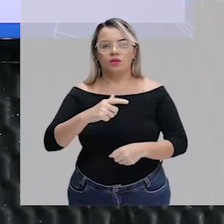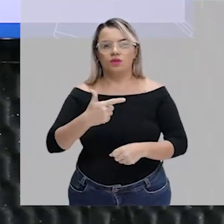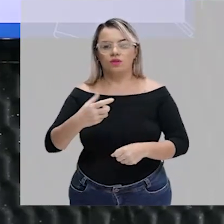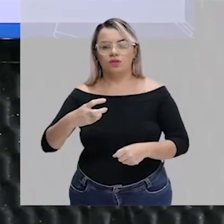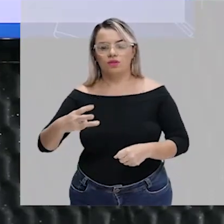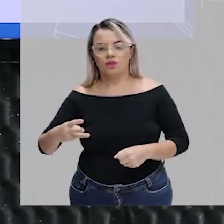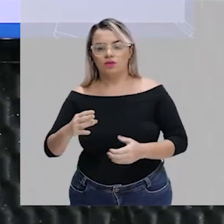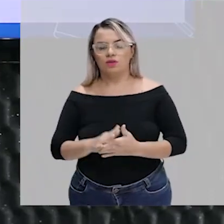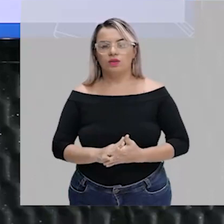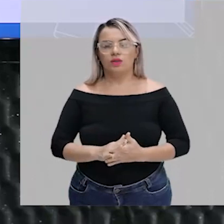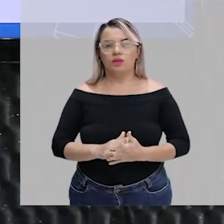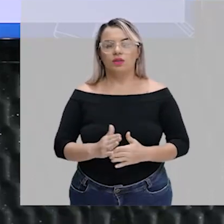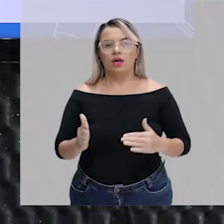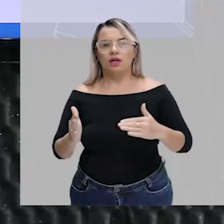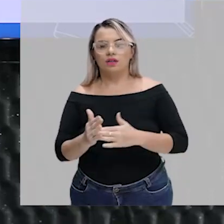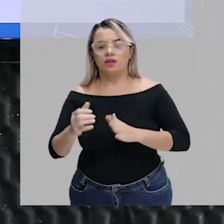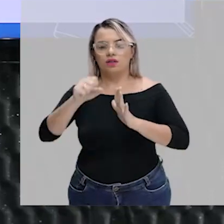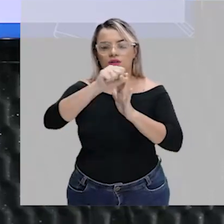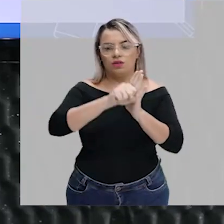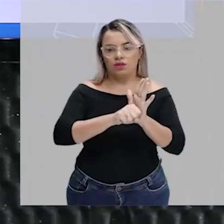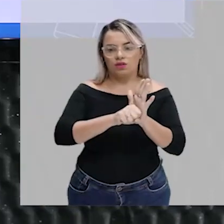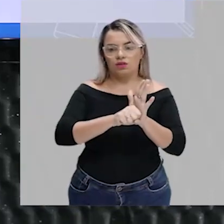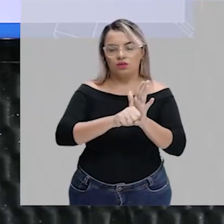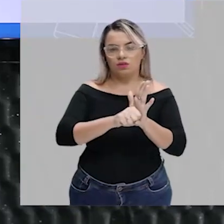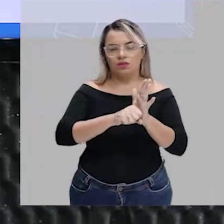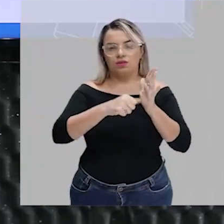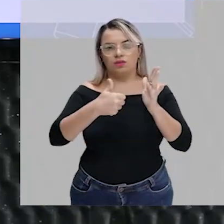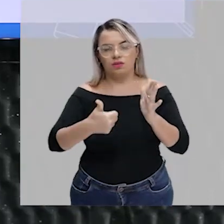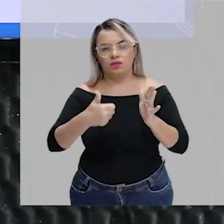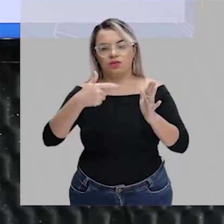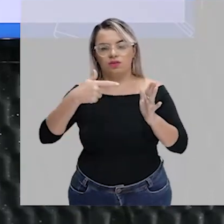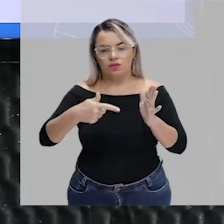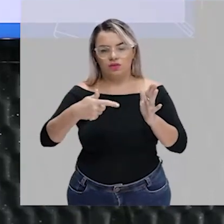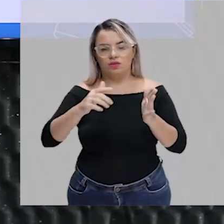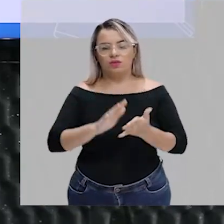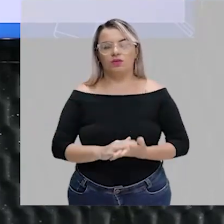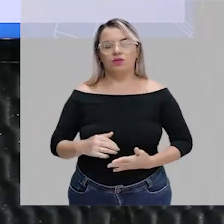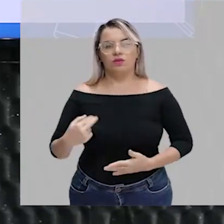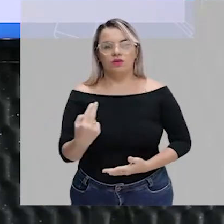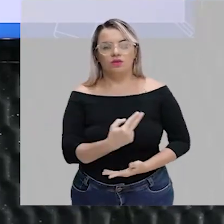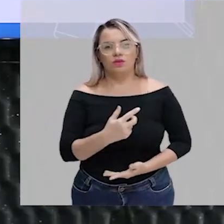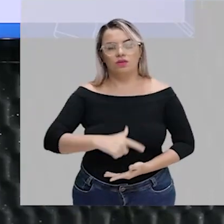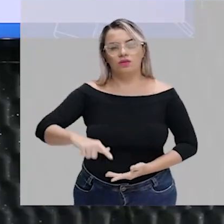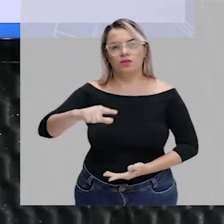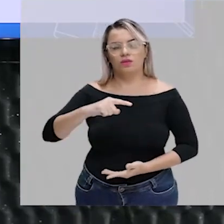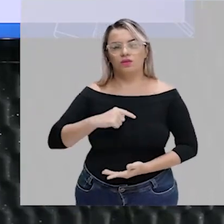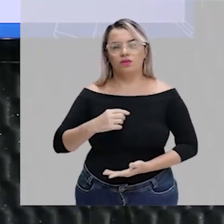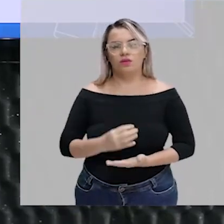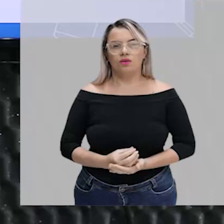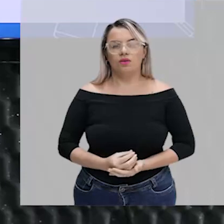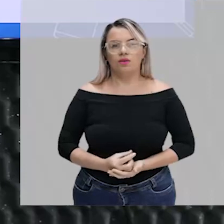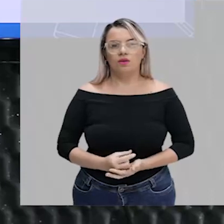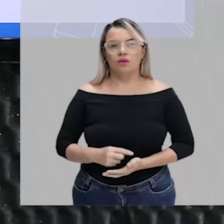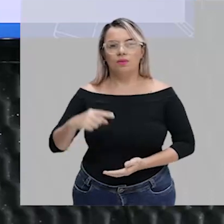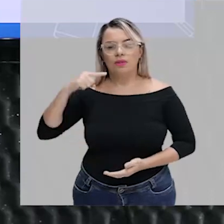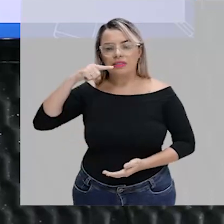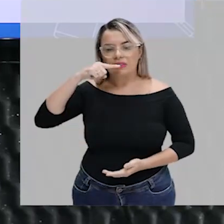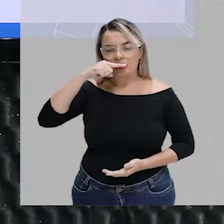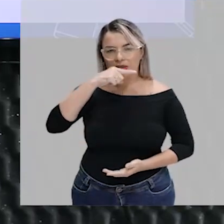XVIII, nós temos o ciclo, até o século XVII, nós temos o ciclo da cana-de-açúcar como